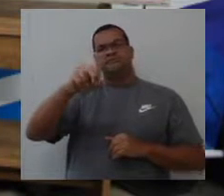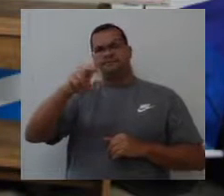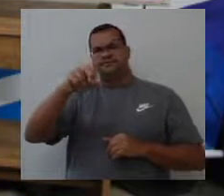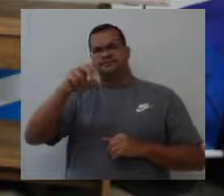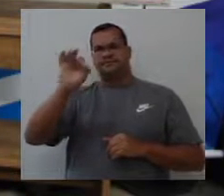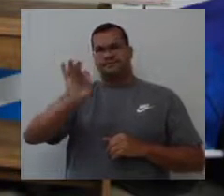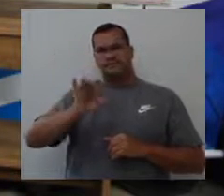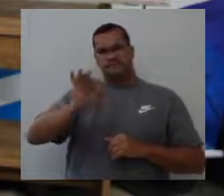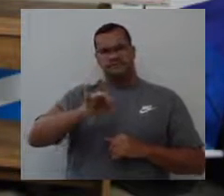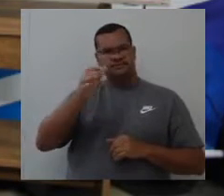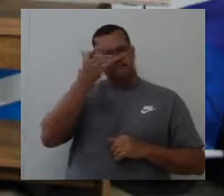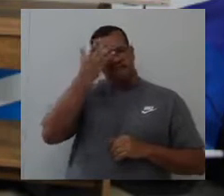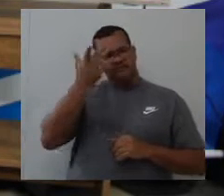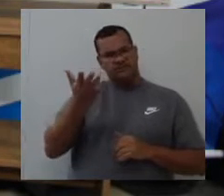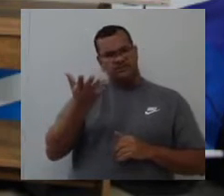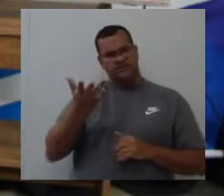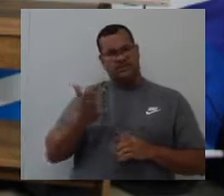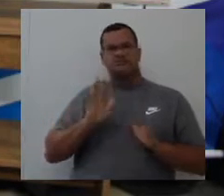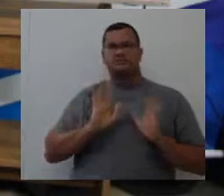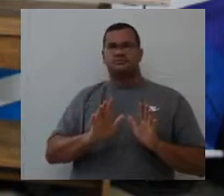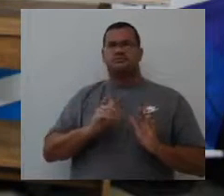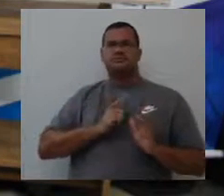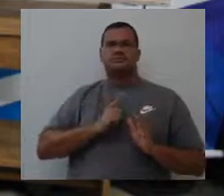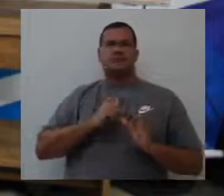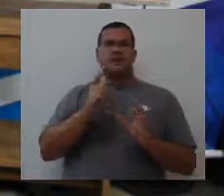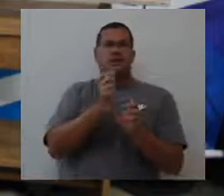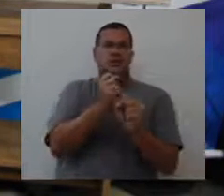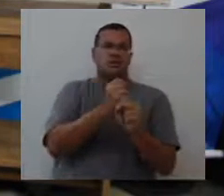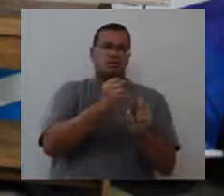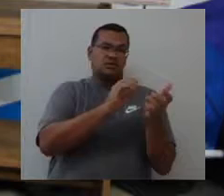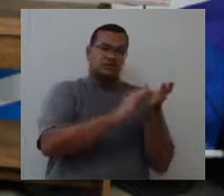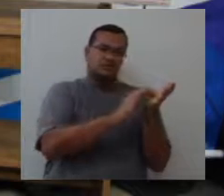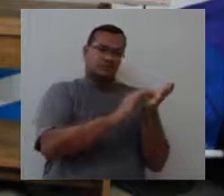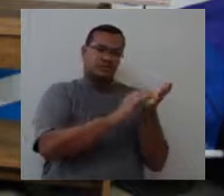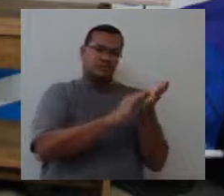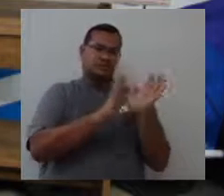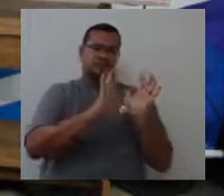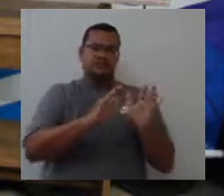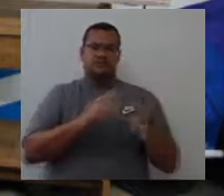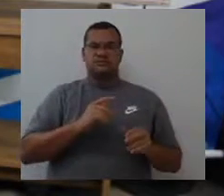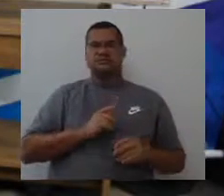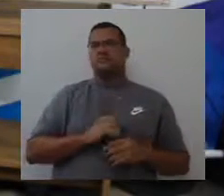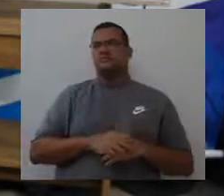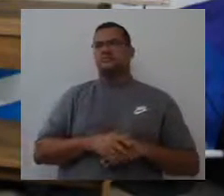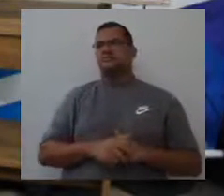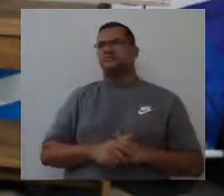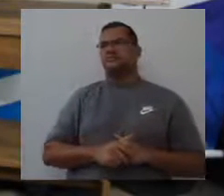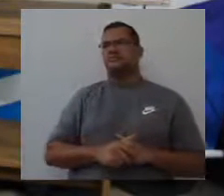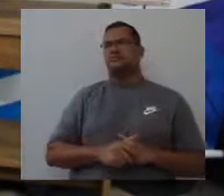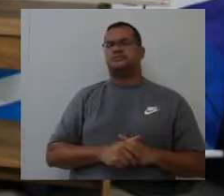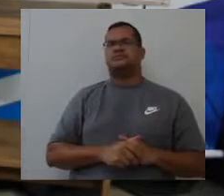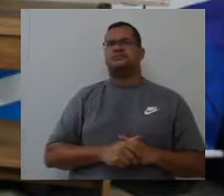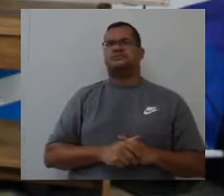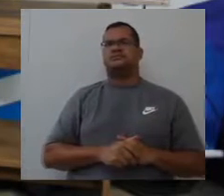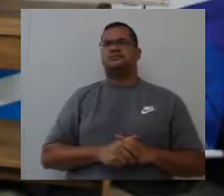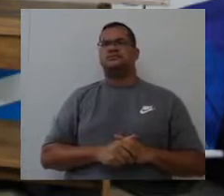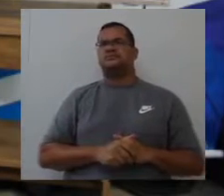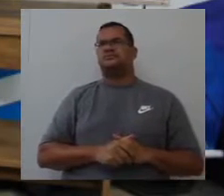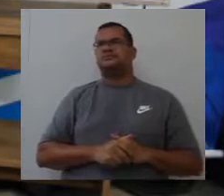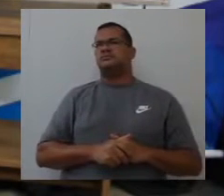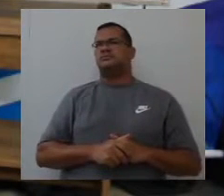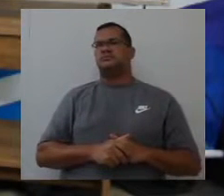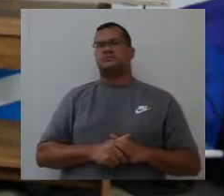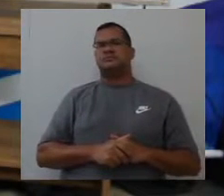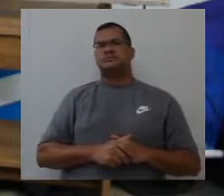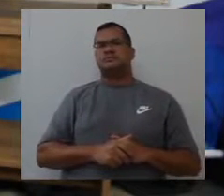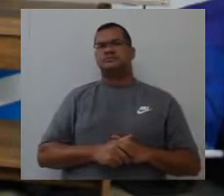7,50%. Não é fácil? Usando a calculadora, a gente já sabe. Agora, corta para a tela lá. Tela geral.